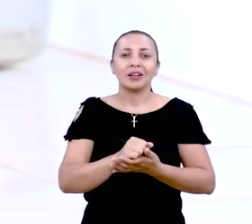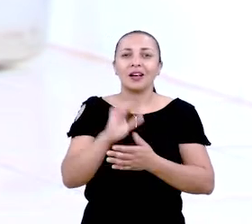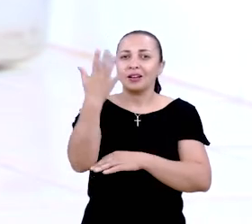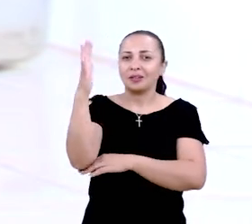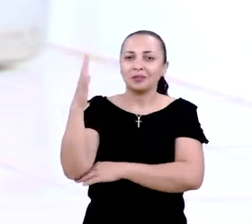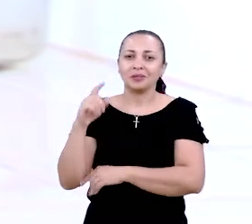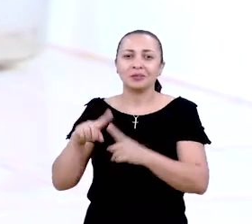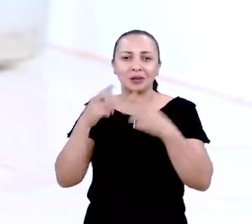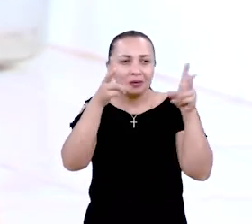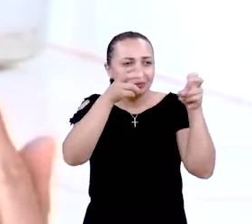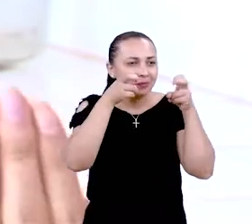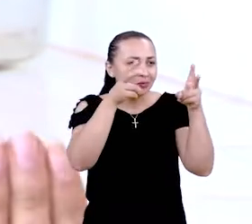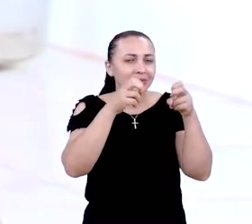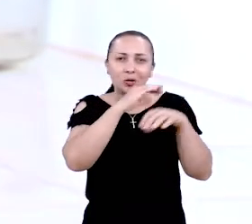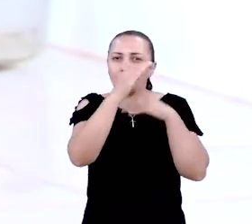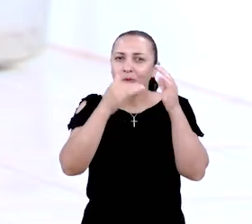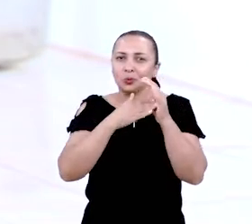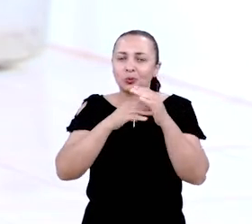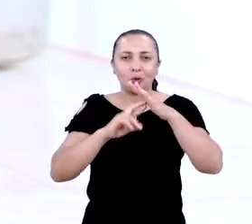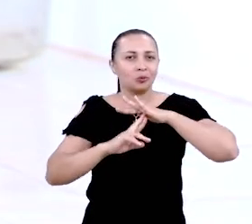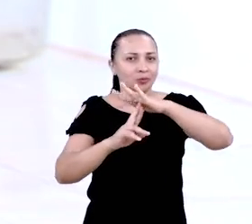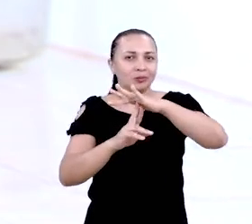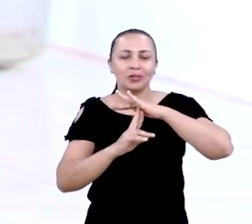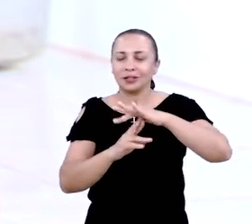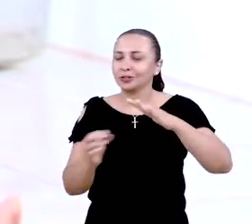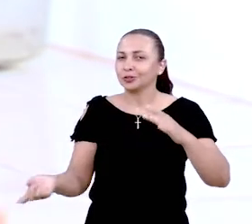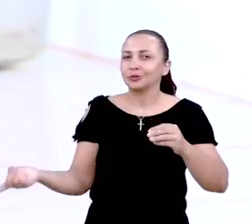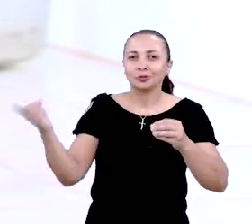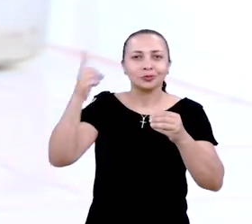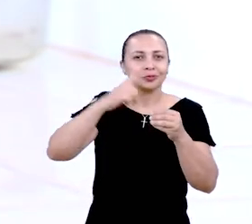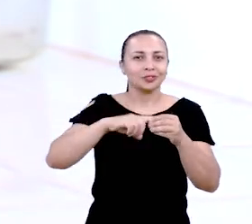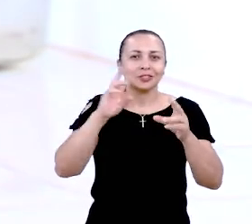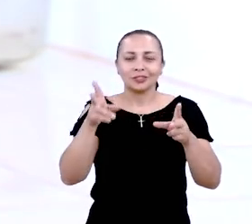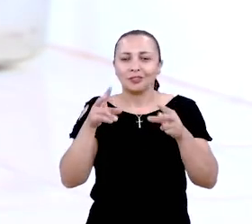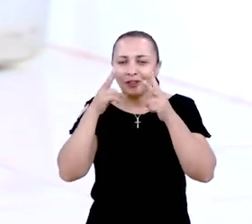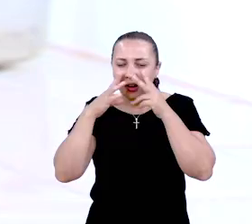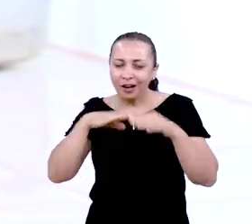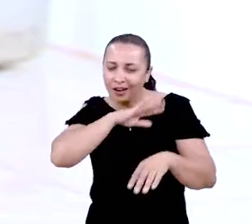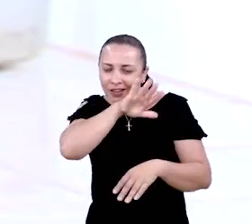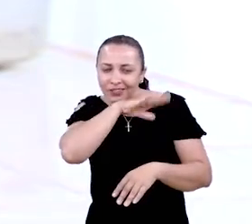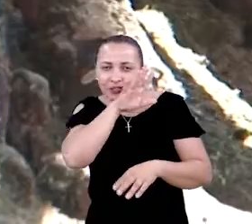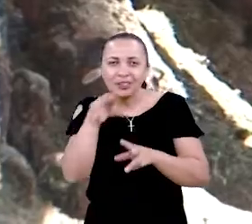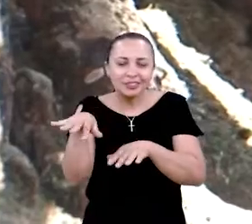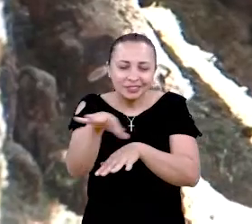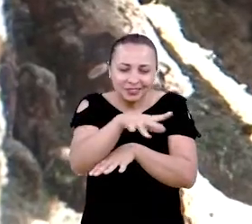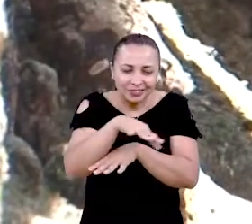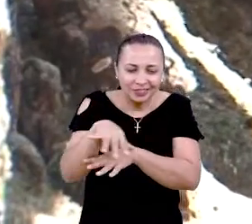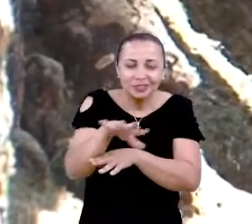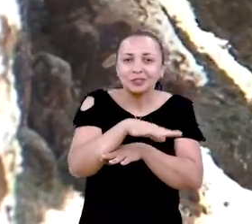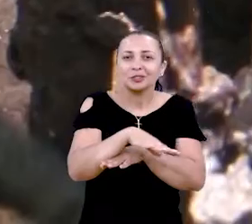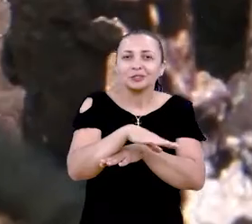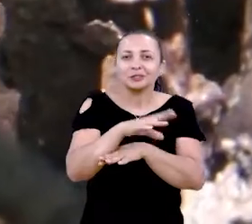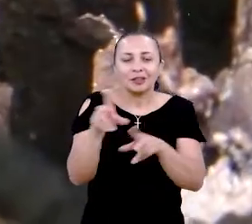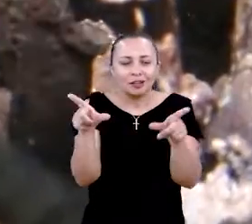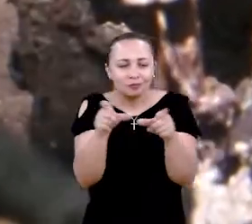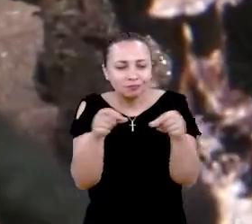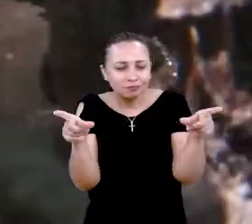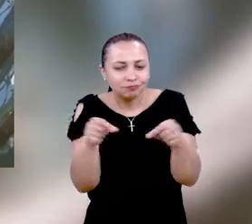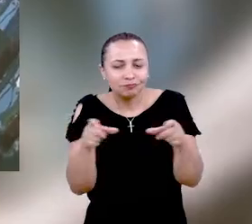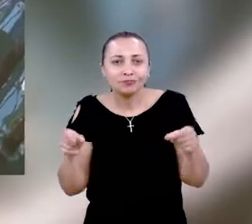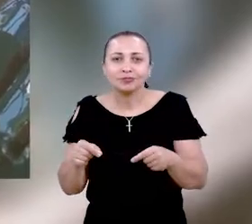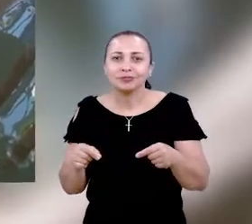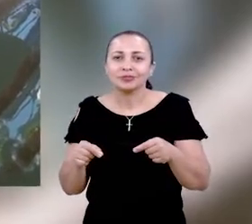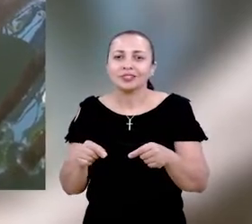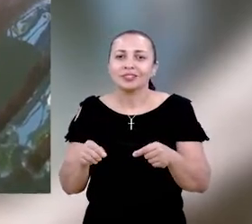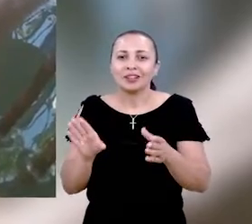gente percebe que todo o ambiente está voltando. A gente vê já animaizinhos, a gente já vê a questão de caranguejo, questão